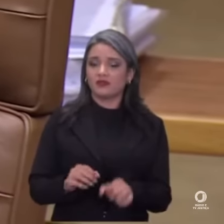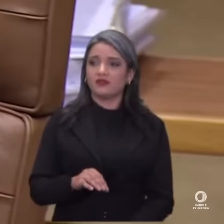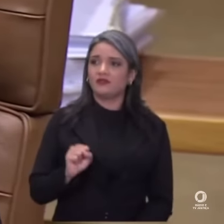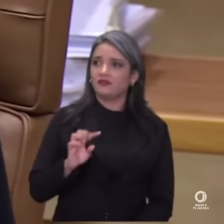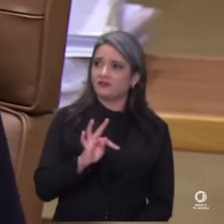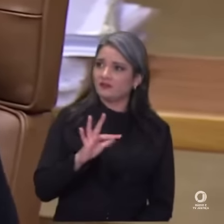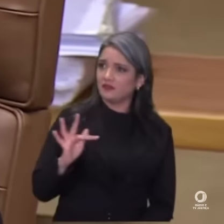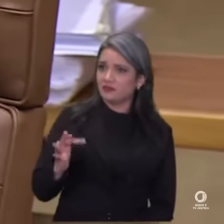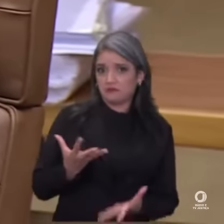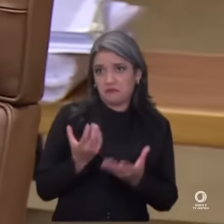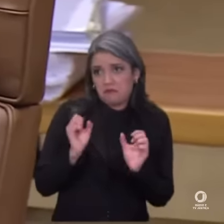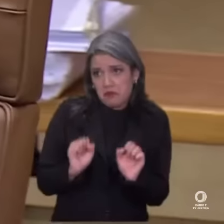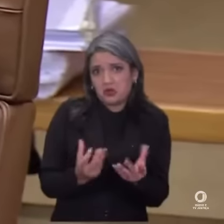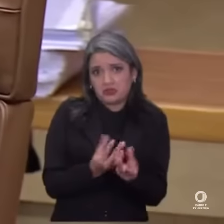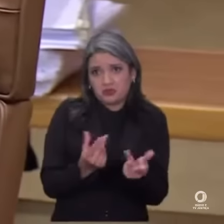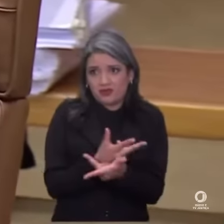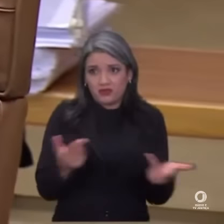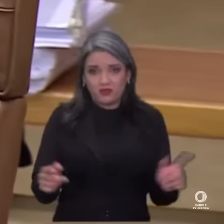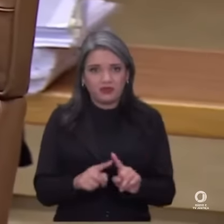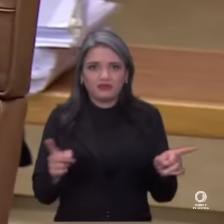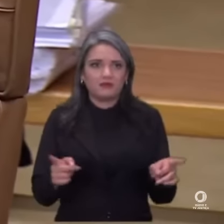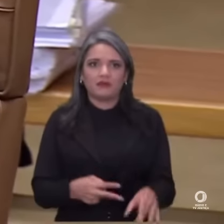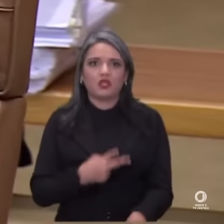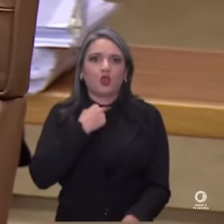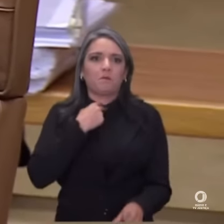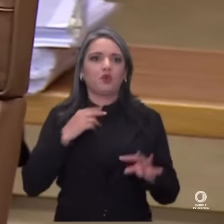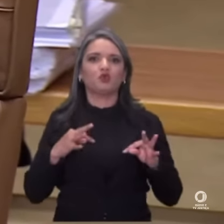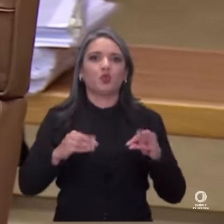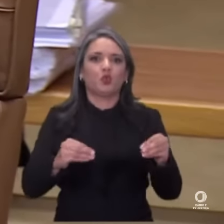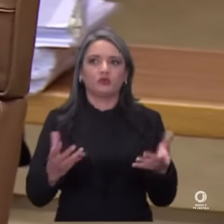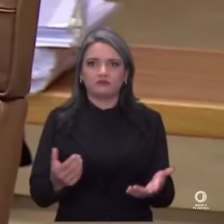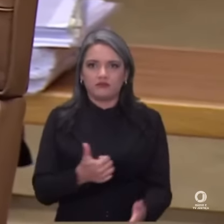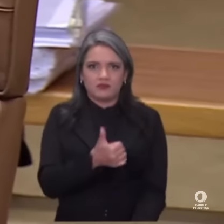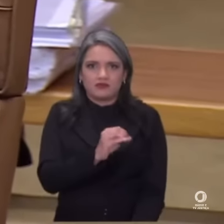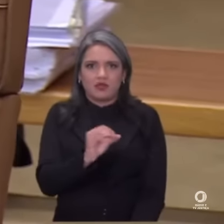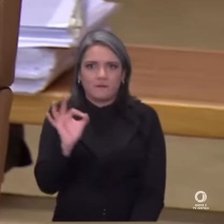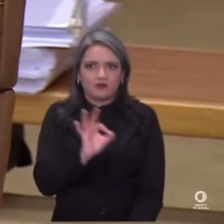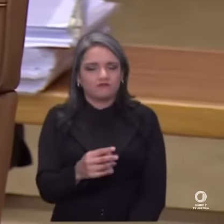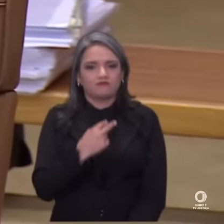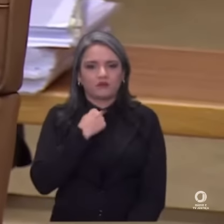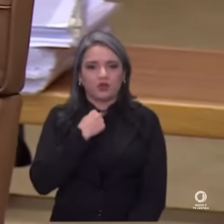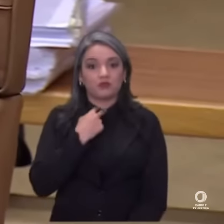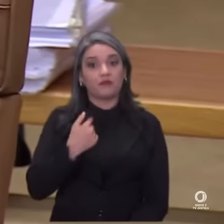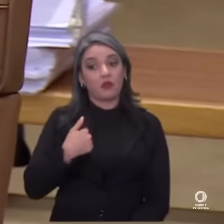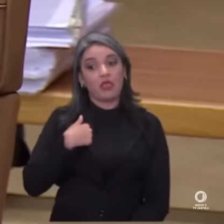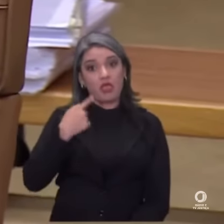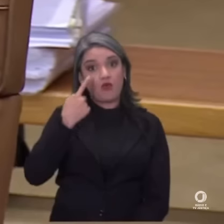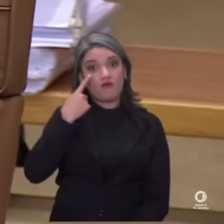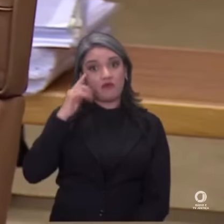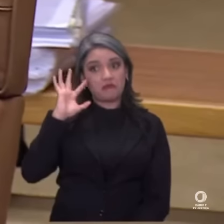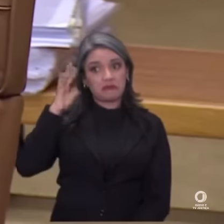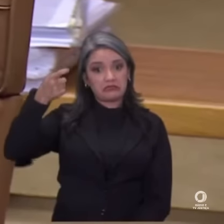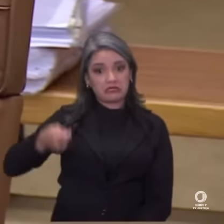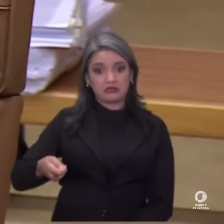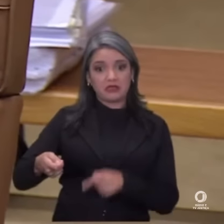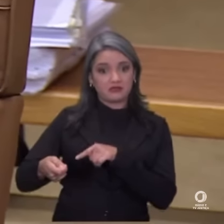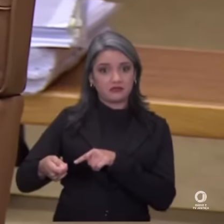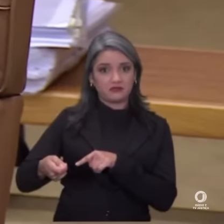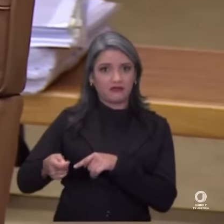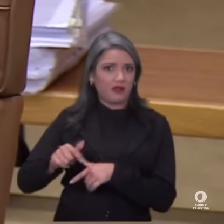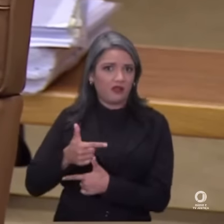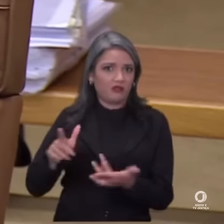tudo, porque existem outros tribunais. Então, eu verifiquei a sentença. A sentença não tem lastro constitucional.